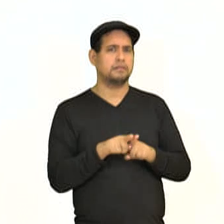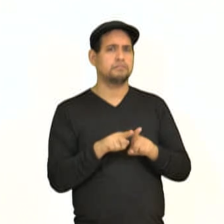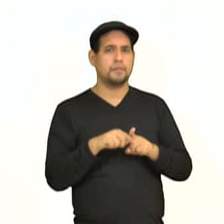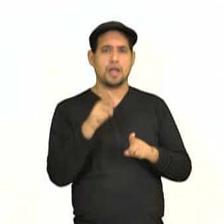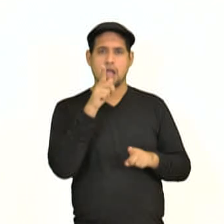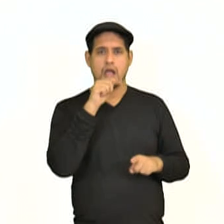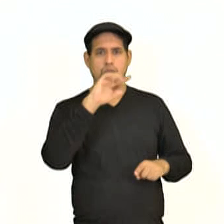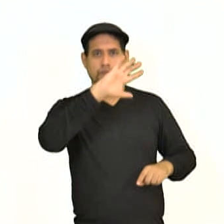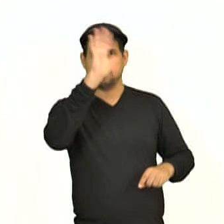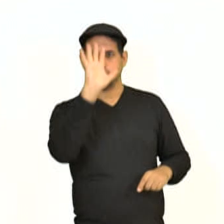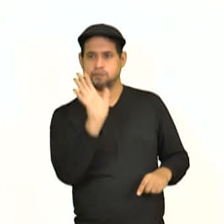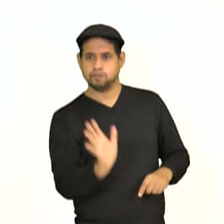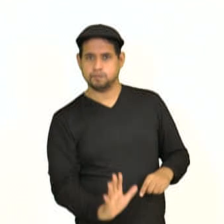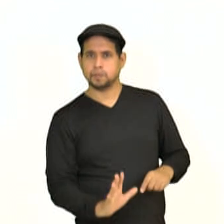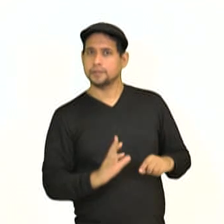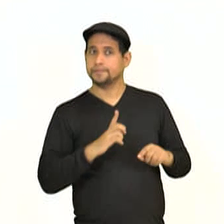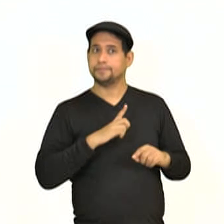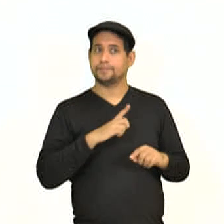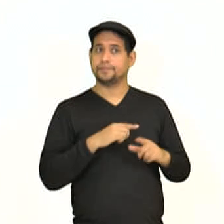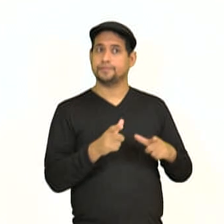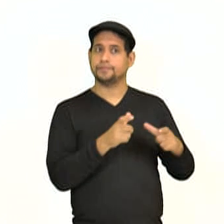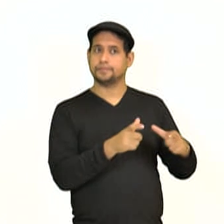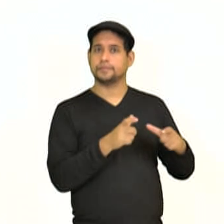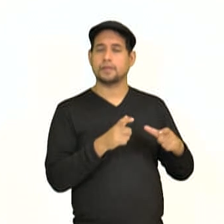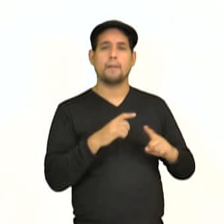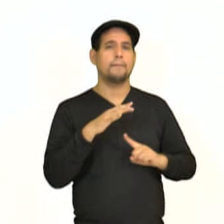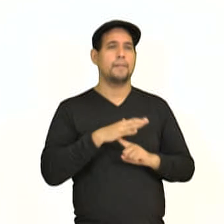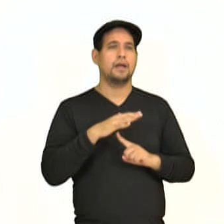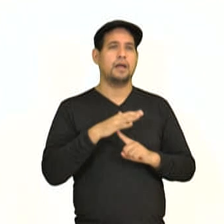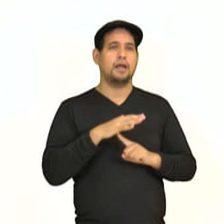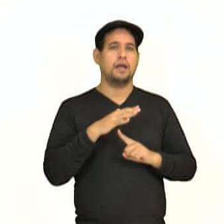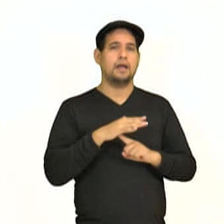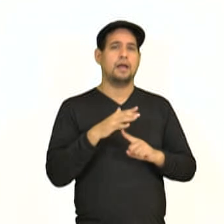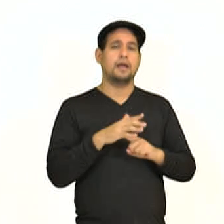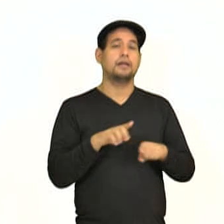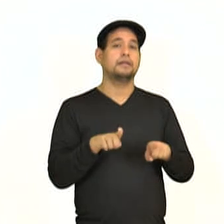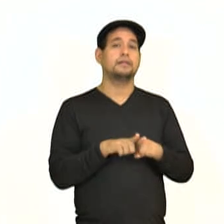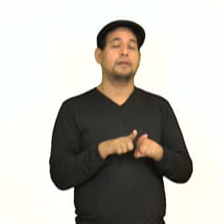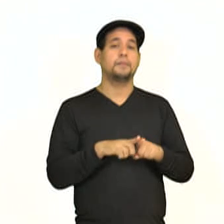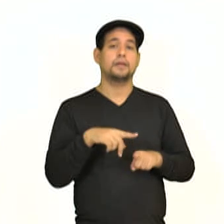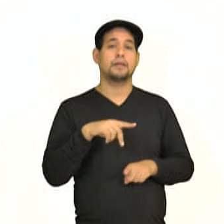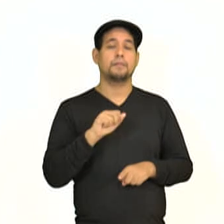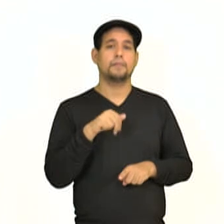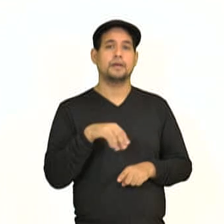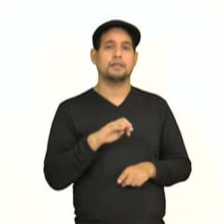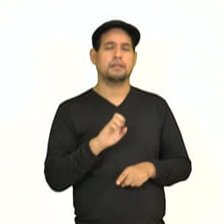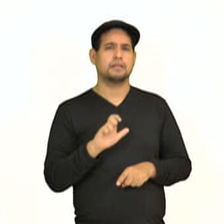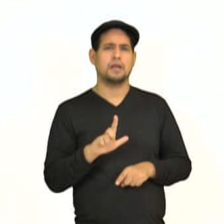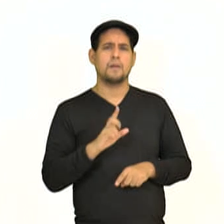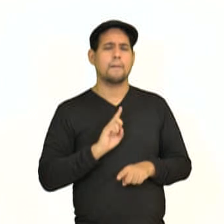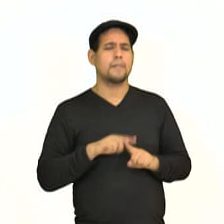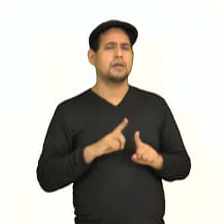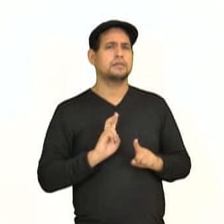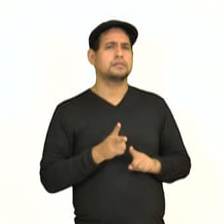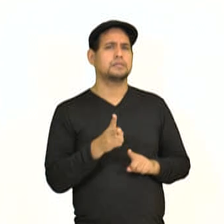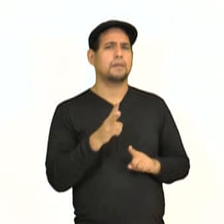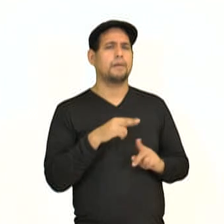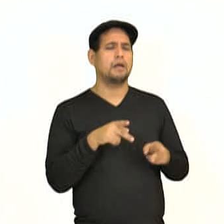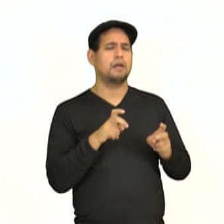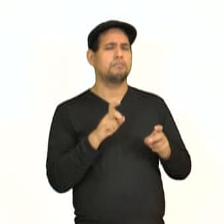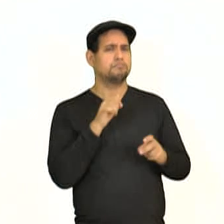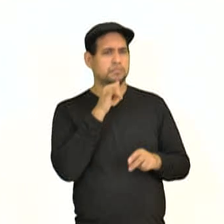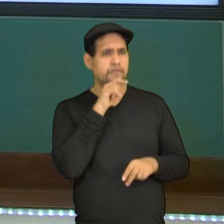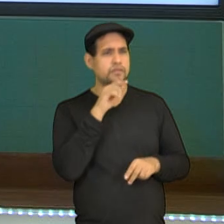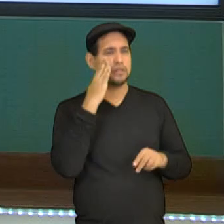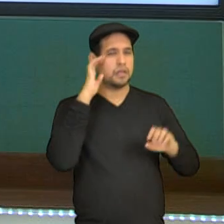é identificada aqui pela região paranaense, e a planície do Pantanal, mas sempre com aquela preocupação em que